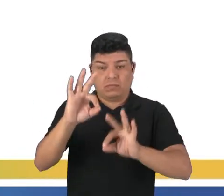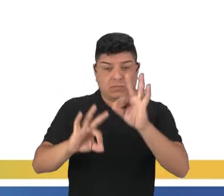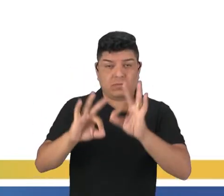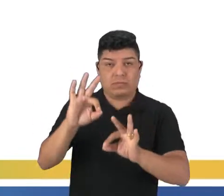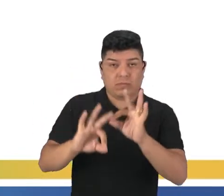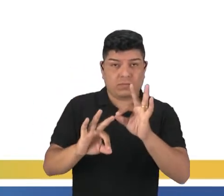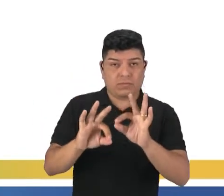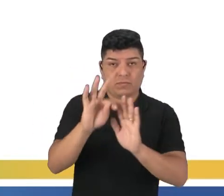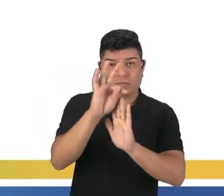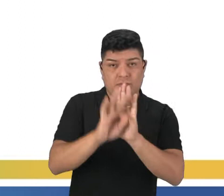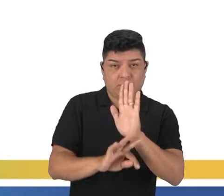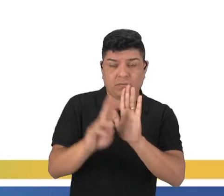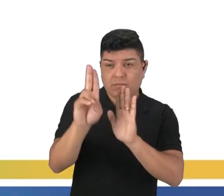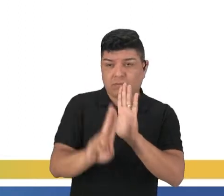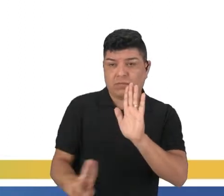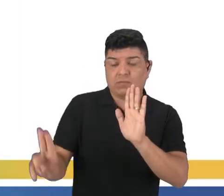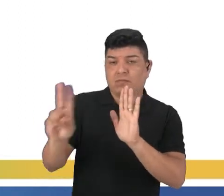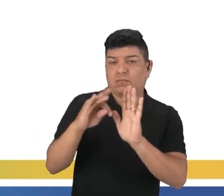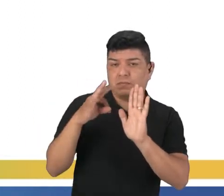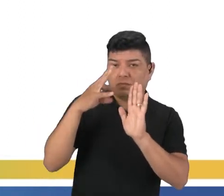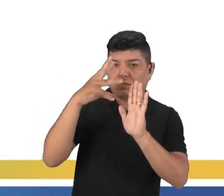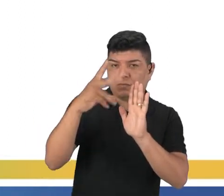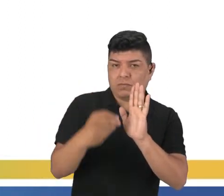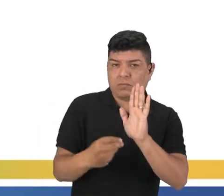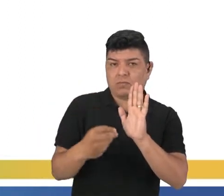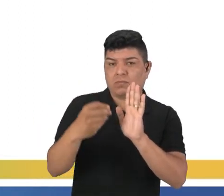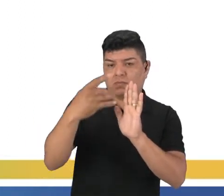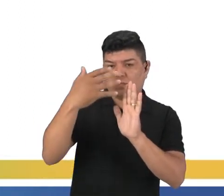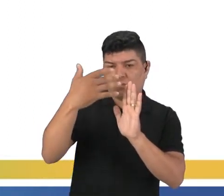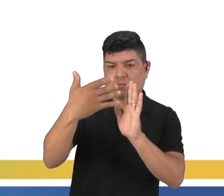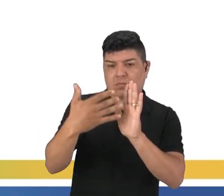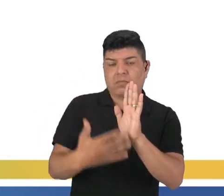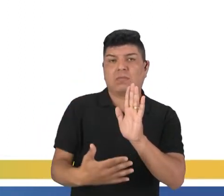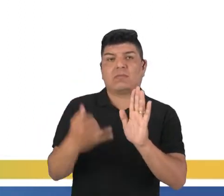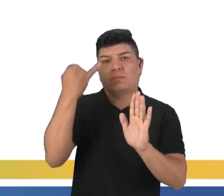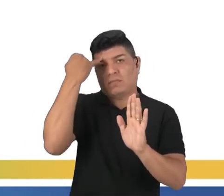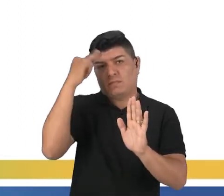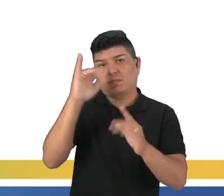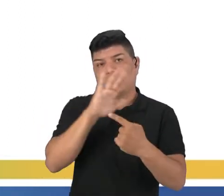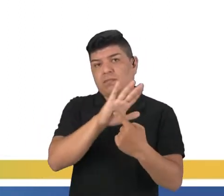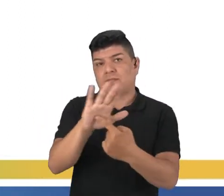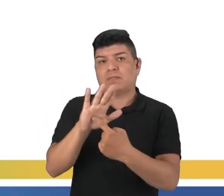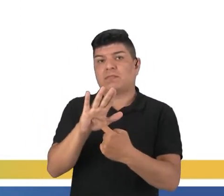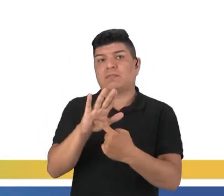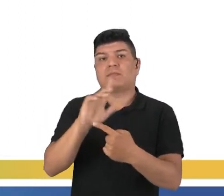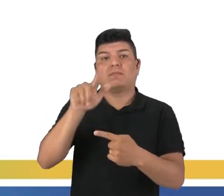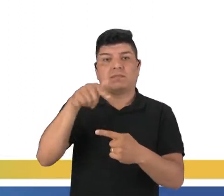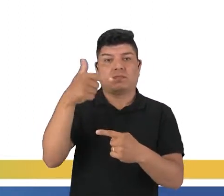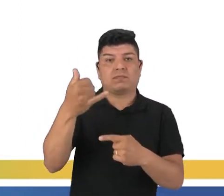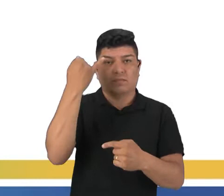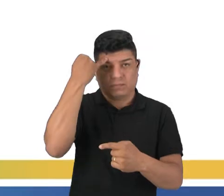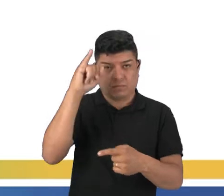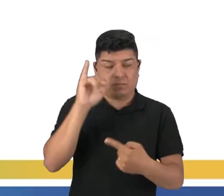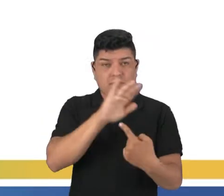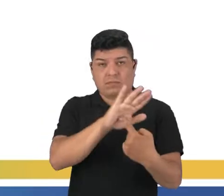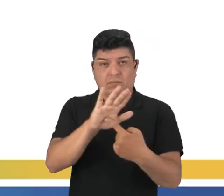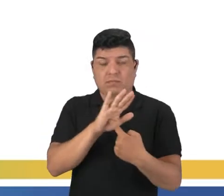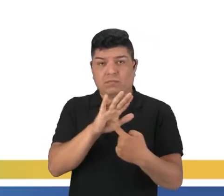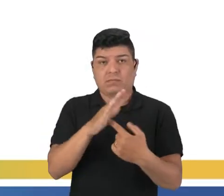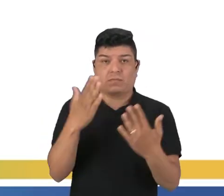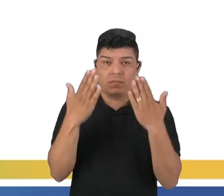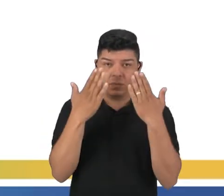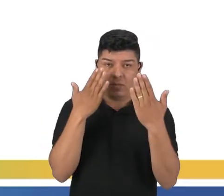construção, ele vai utilizando esses recursos e aí, dentro da ideia que ele está apresentando, ele apresenta uma outra ideia, faz